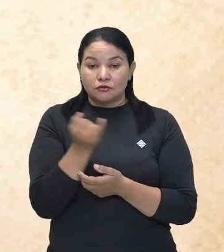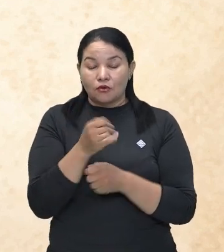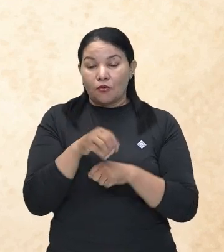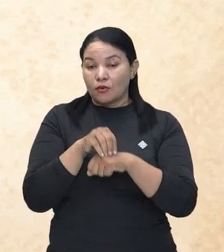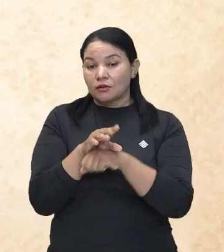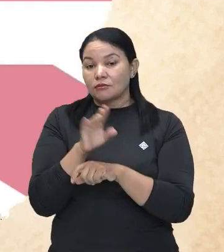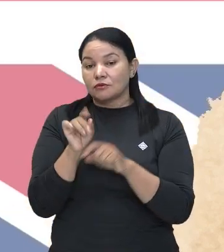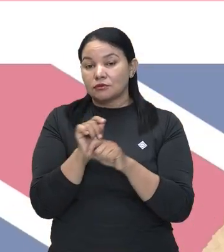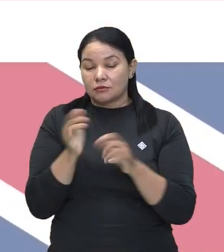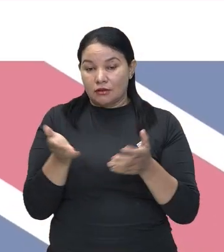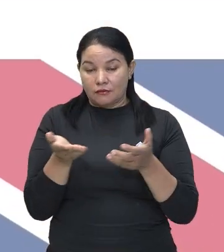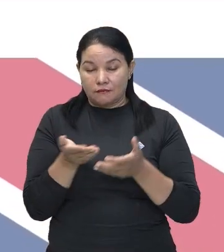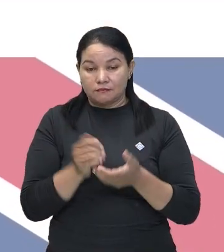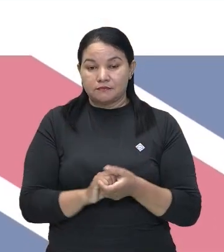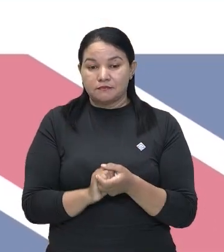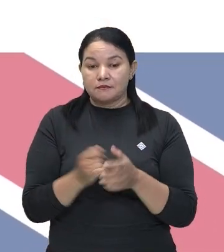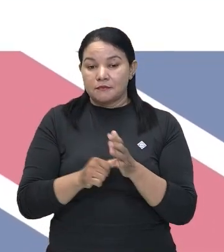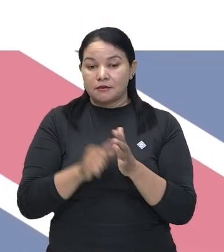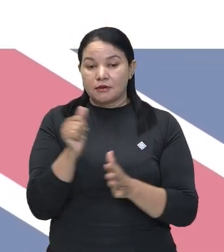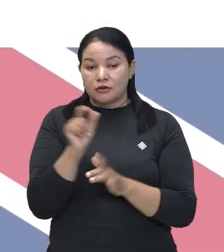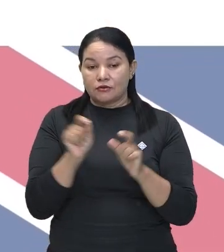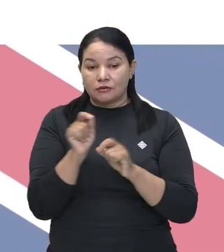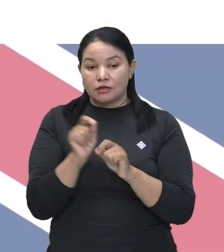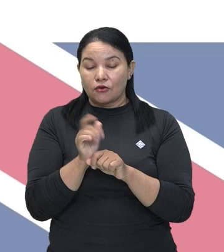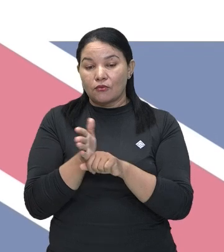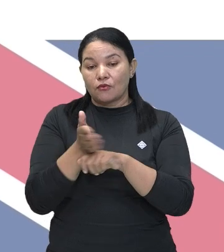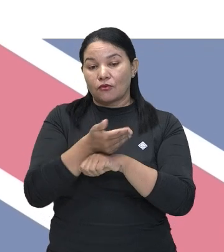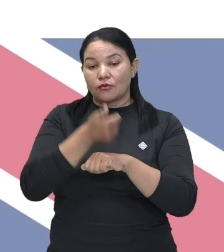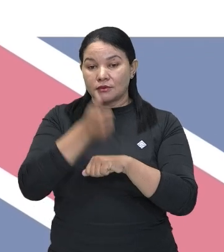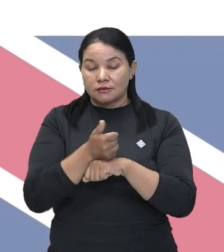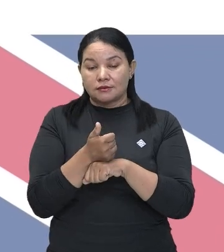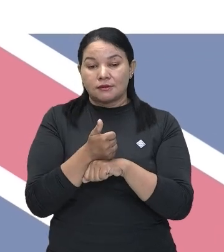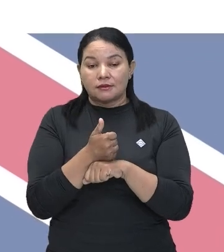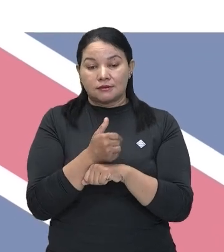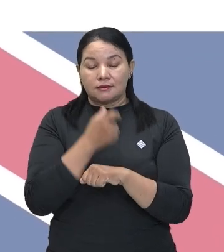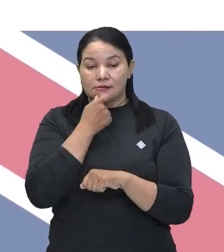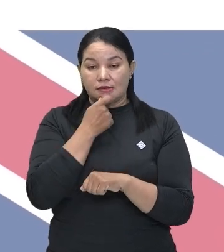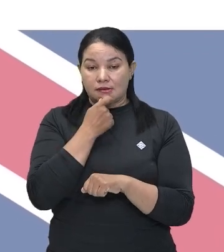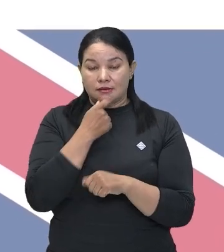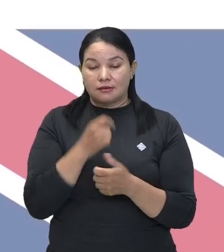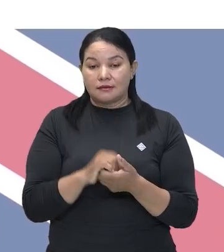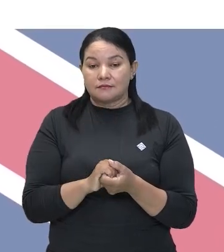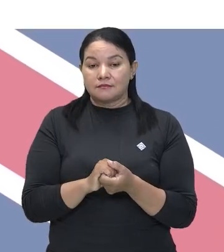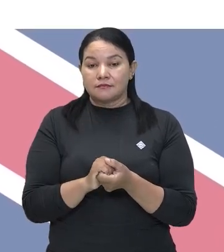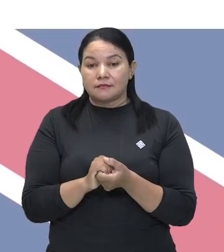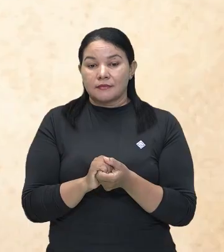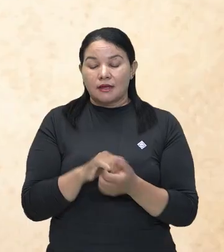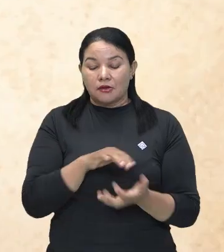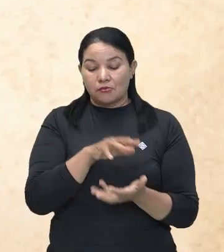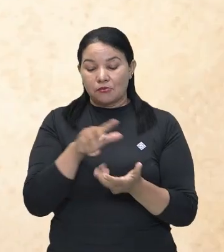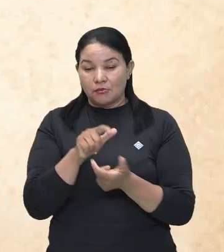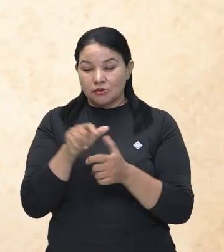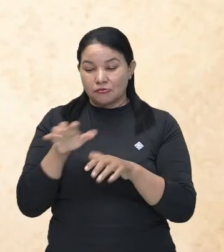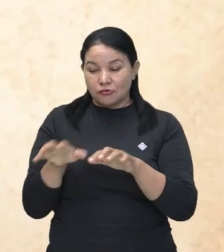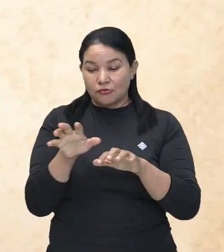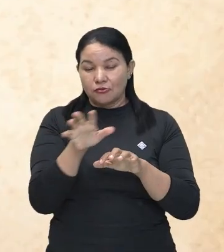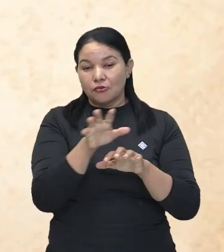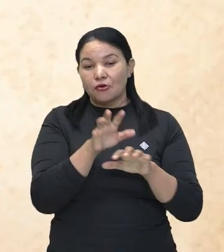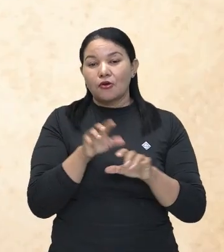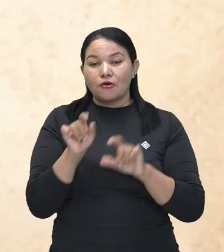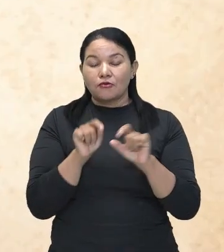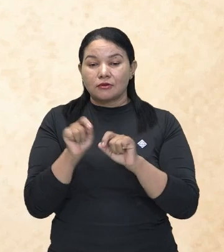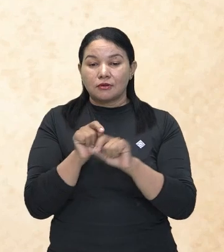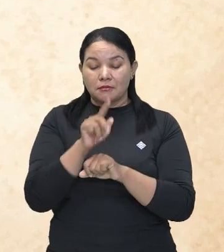momento. O primeiro aspecto é a colonização britânica, né, por várias partes do planeta, e quando um